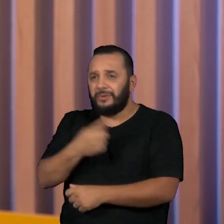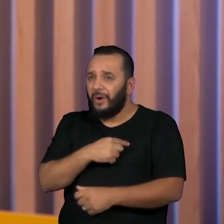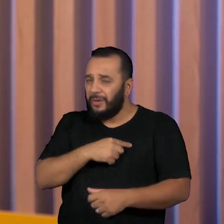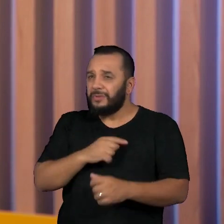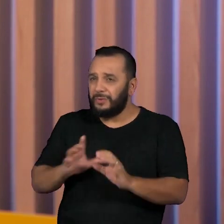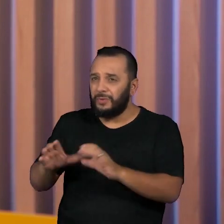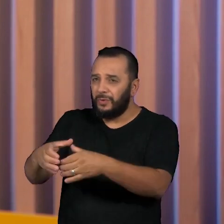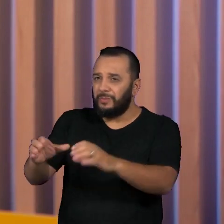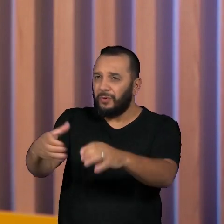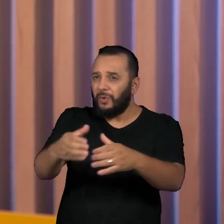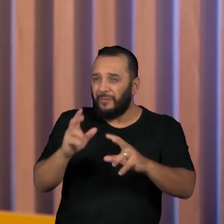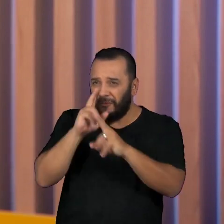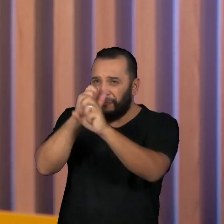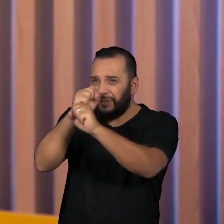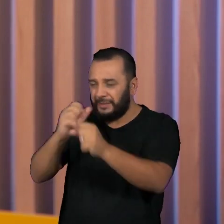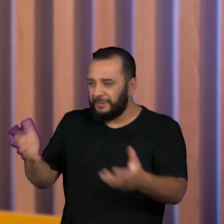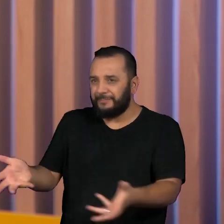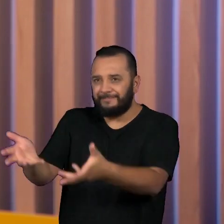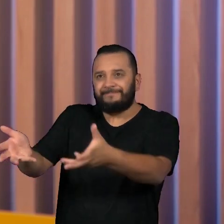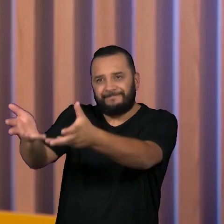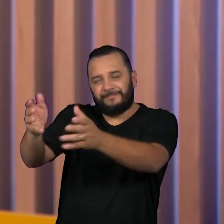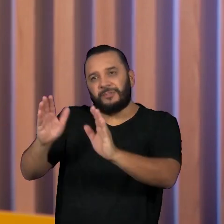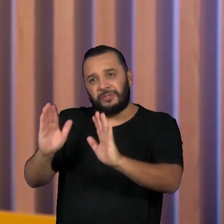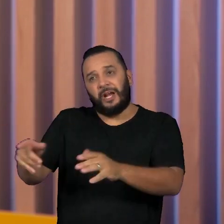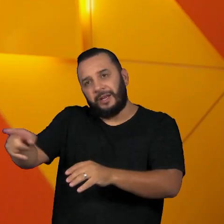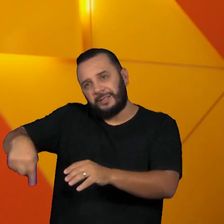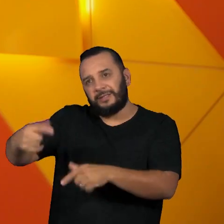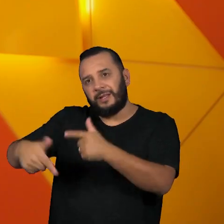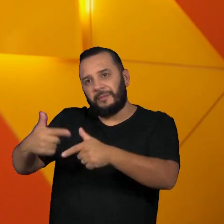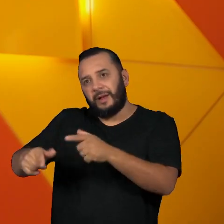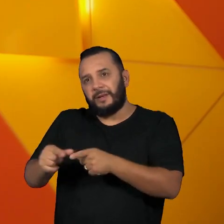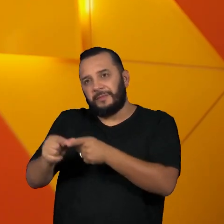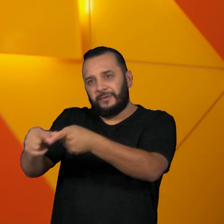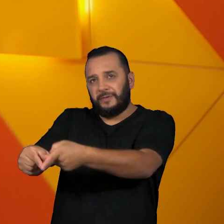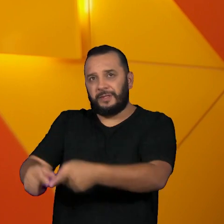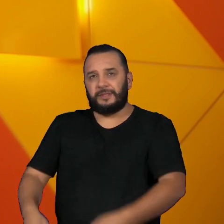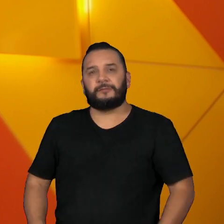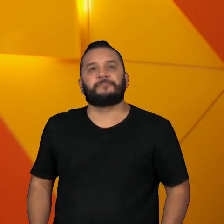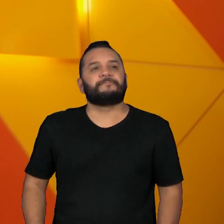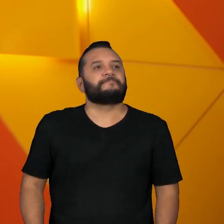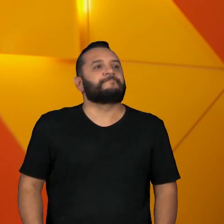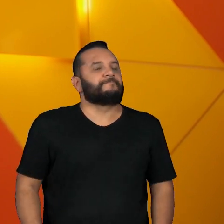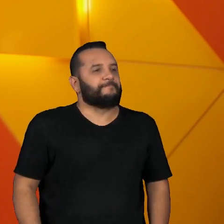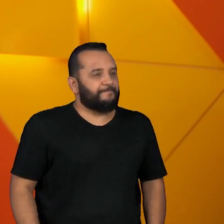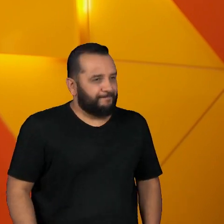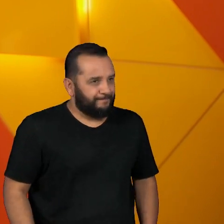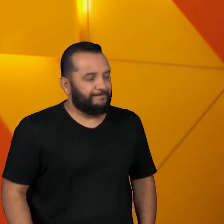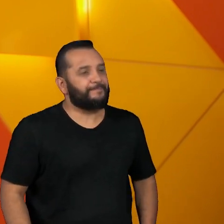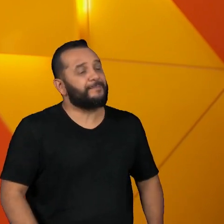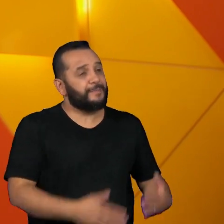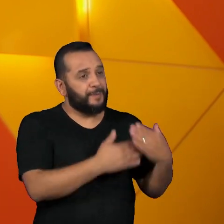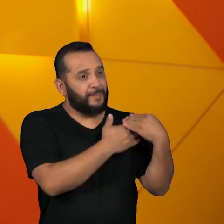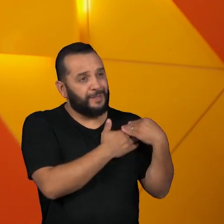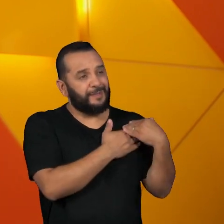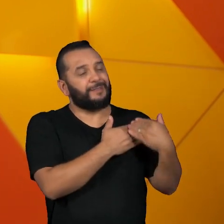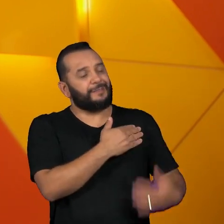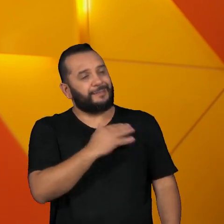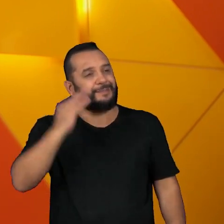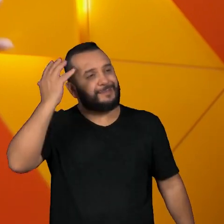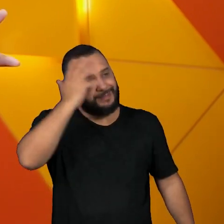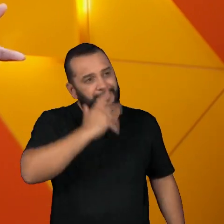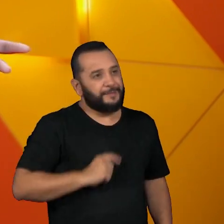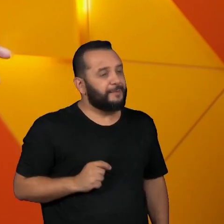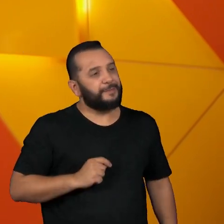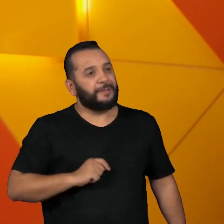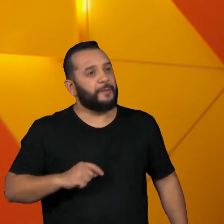dos coletivos que já têm atuação nos territórios periféricos. E um papel lindíssimo, porque tem permitido que as pessoas